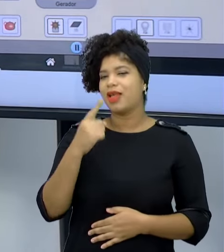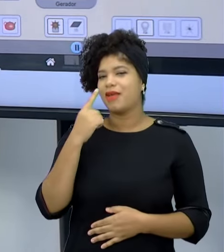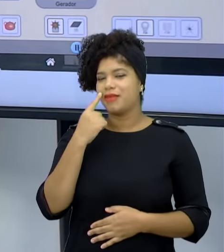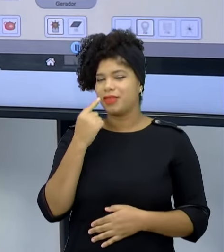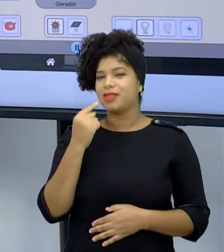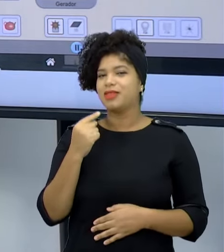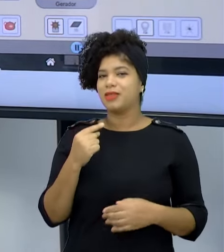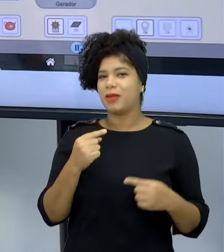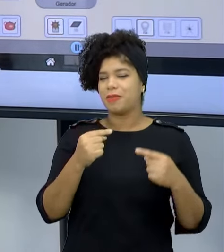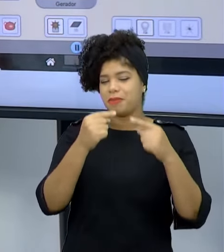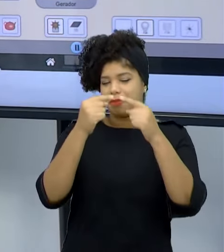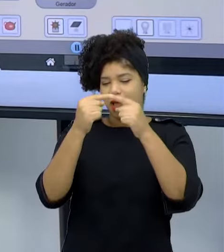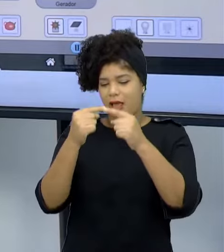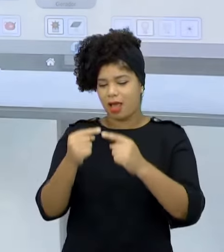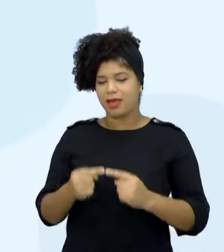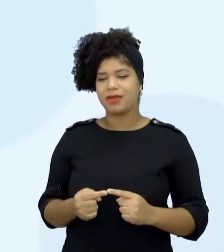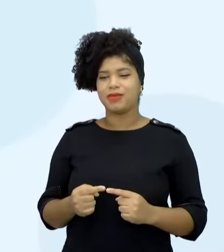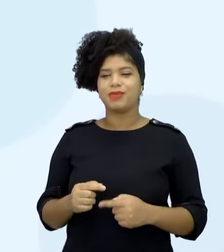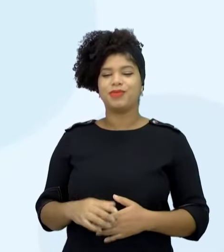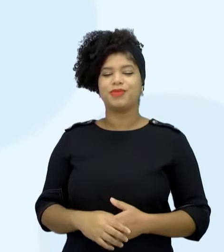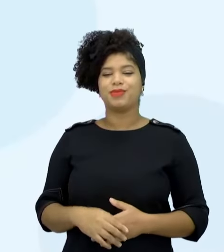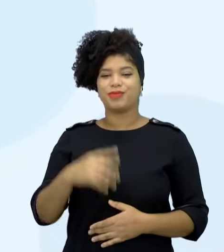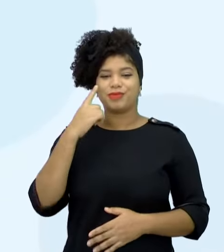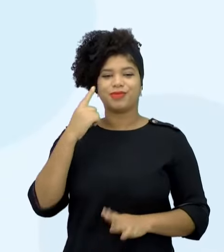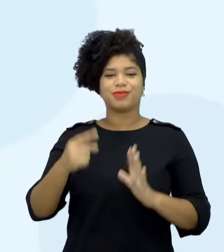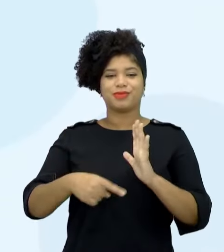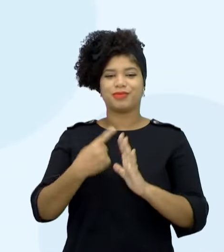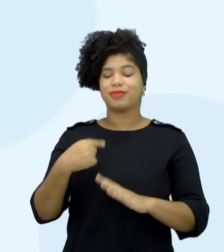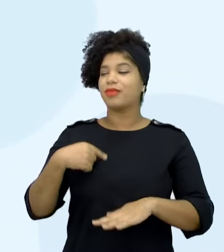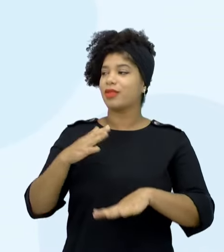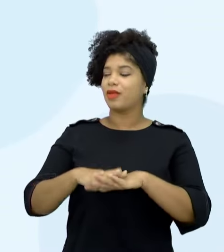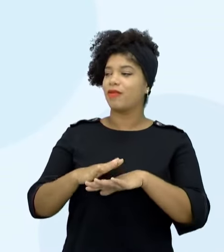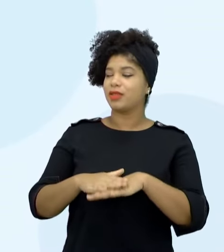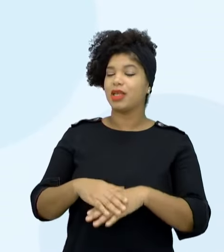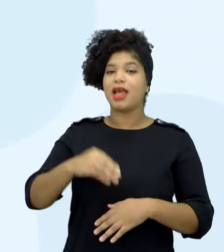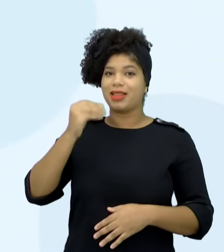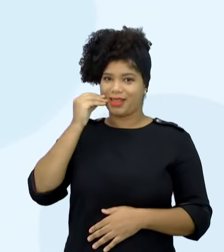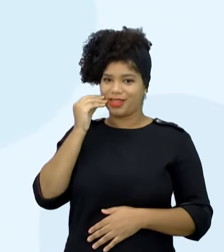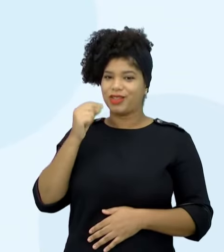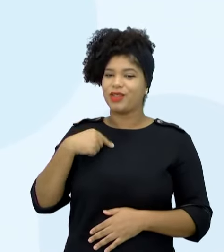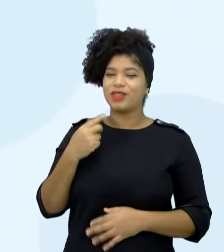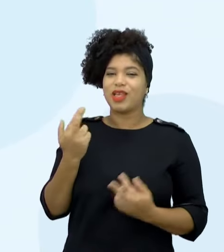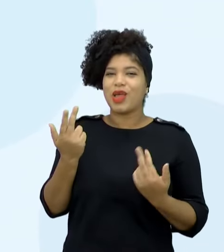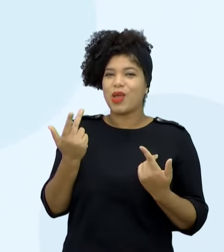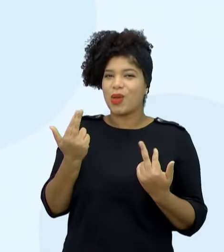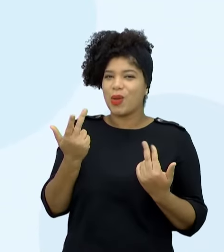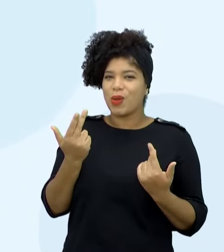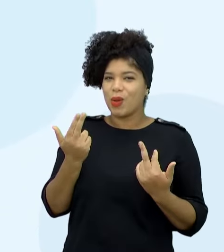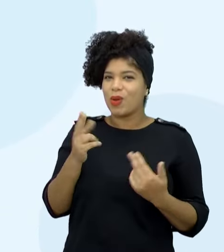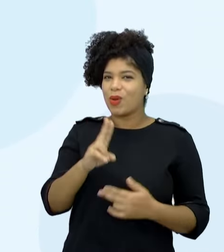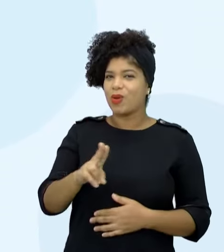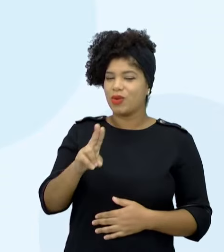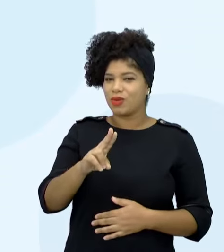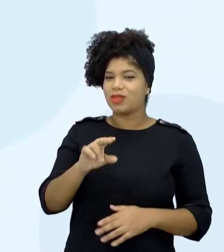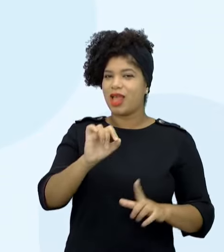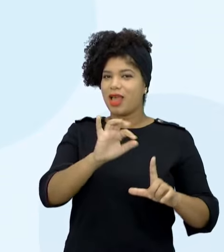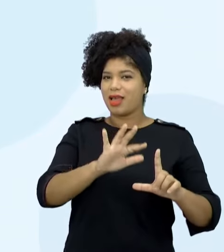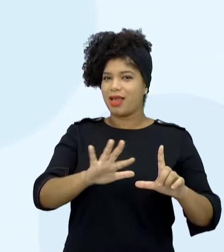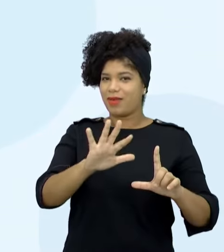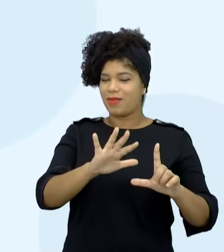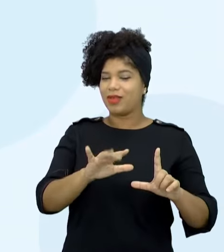aí a coisa corretamente. Nesse primeiro que a gente tinha feito, inclusive no simulador a gente usou exatamente essa configuração